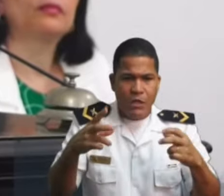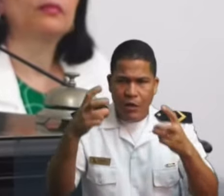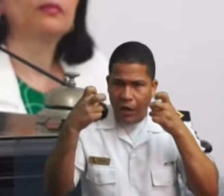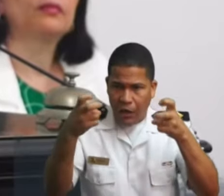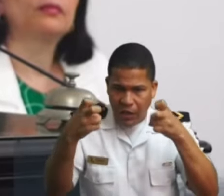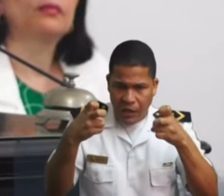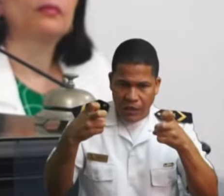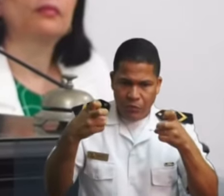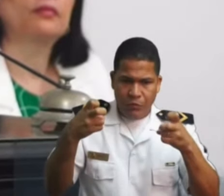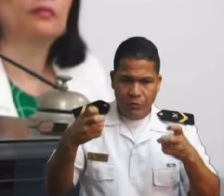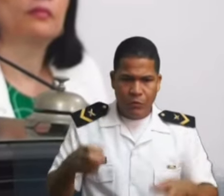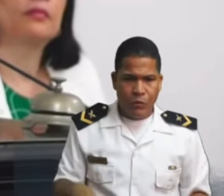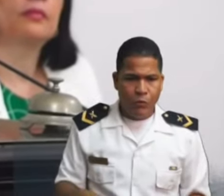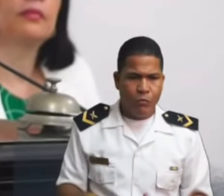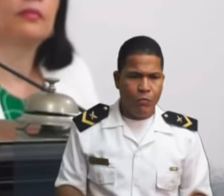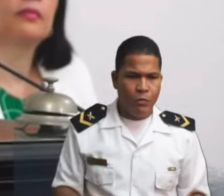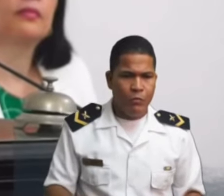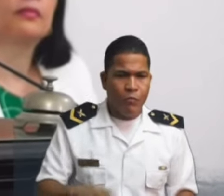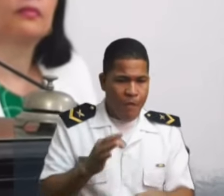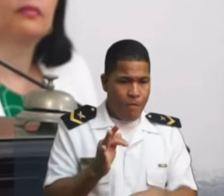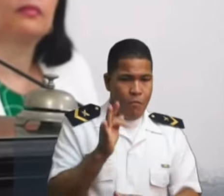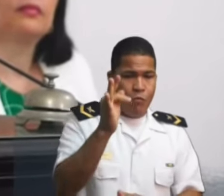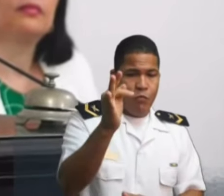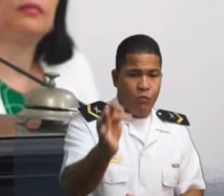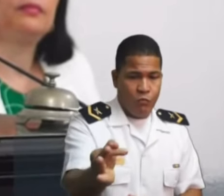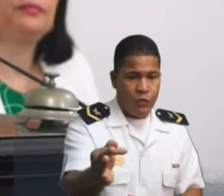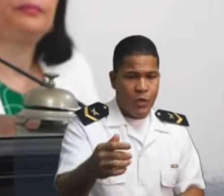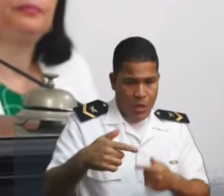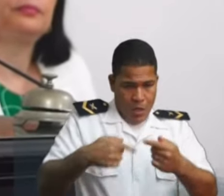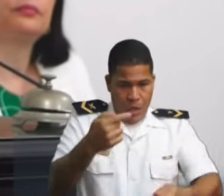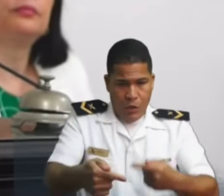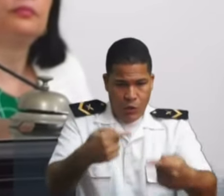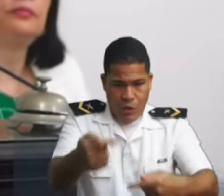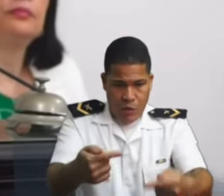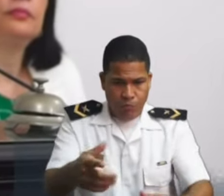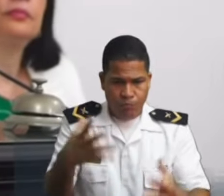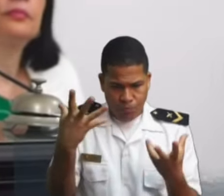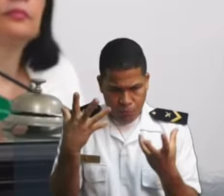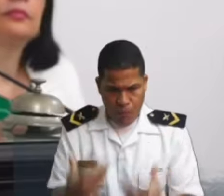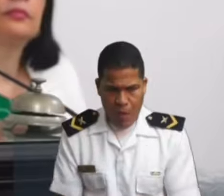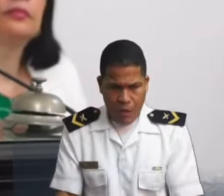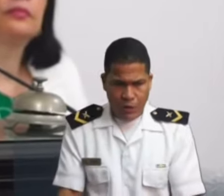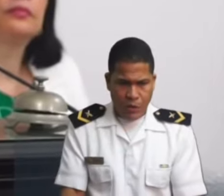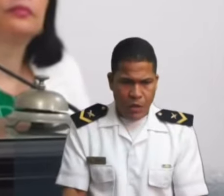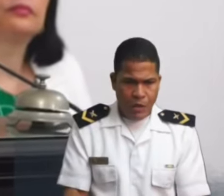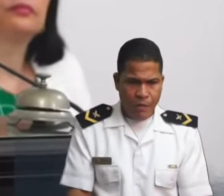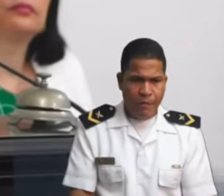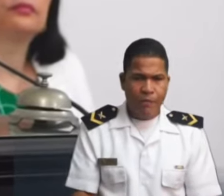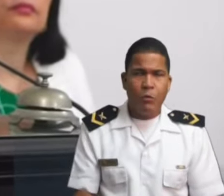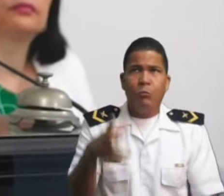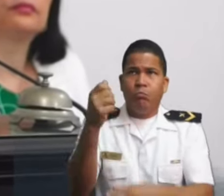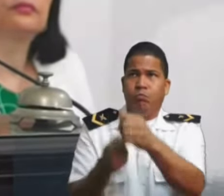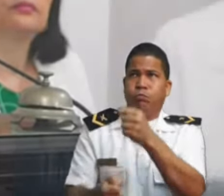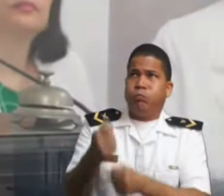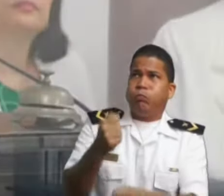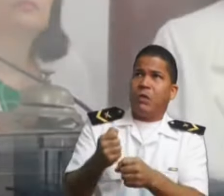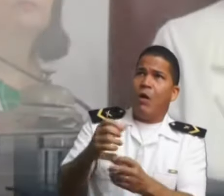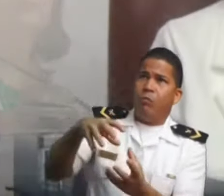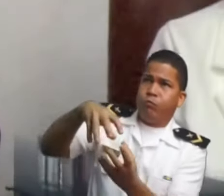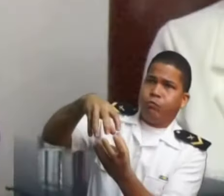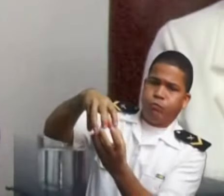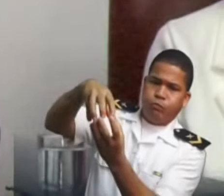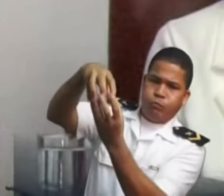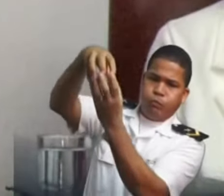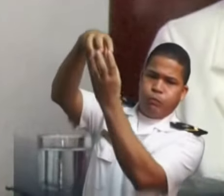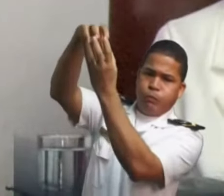bordos. E no futuro, as gerações que assumirão o leme poderão içar o balão com as cores verde e amarela em